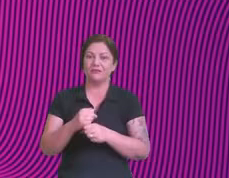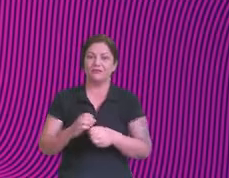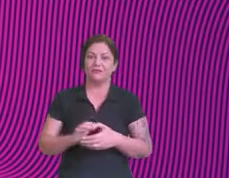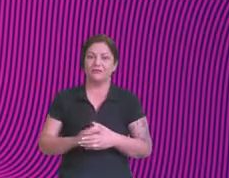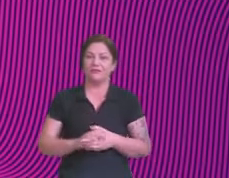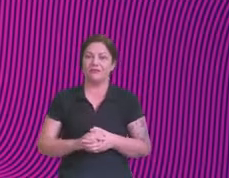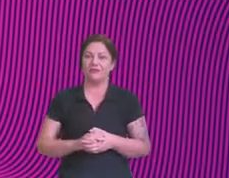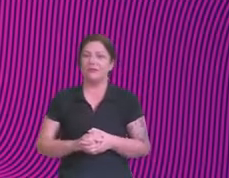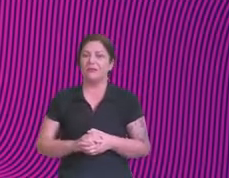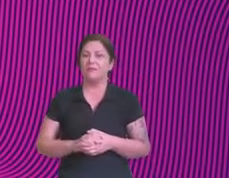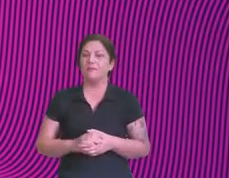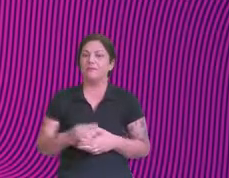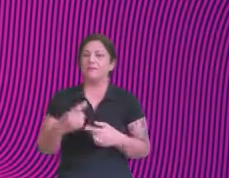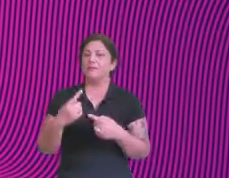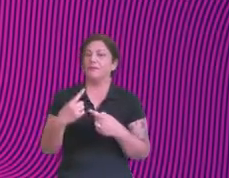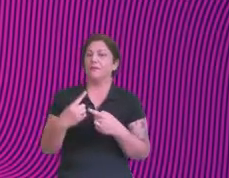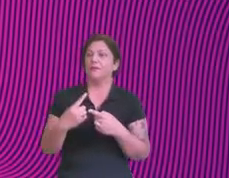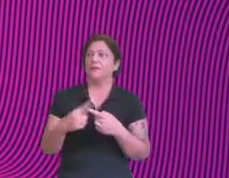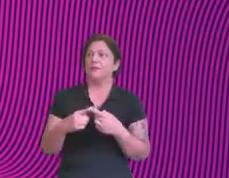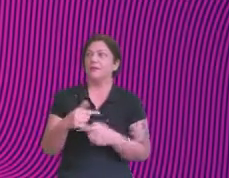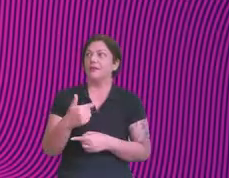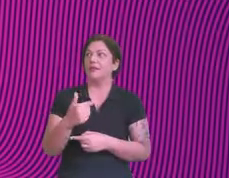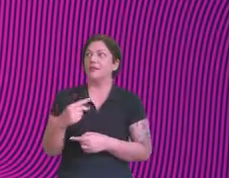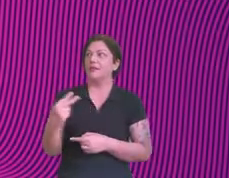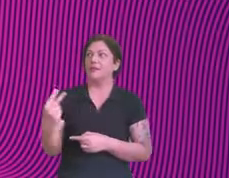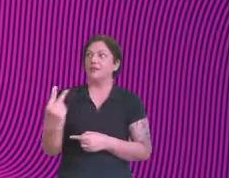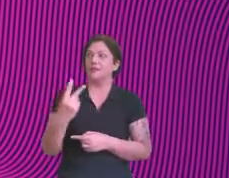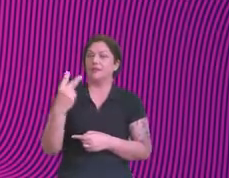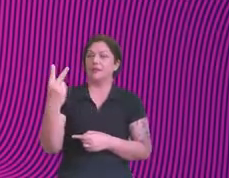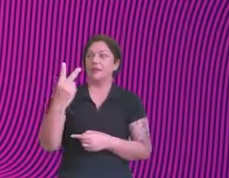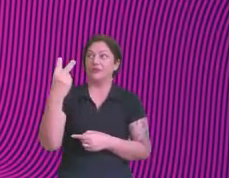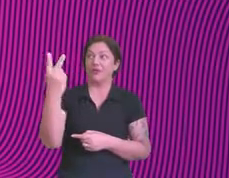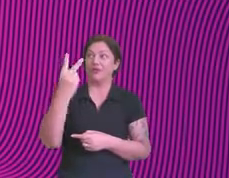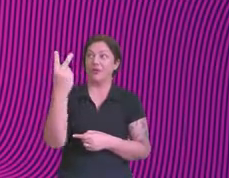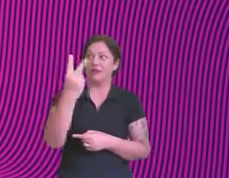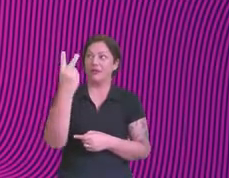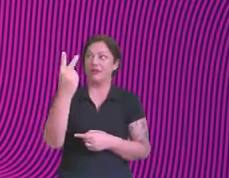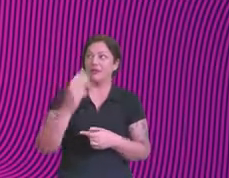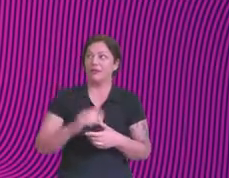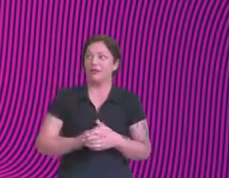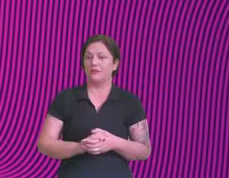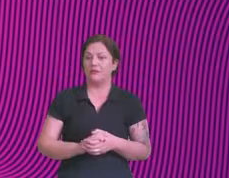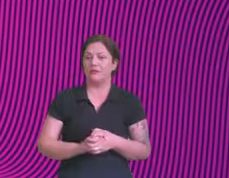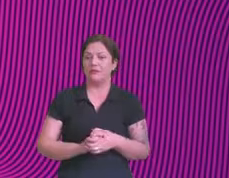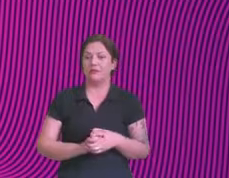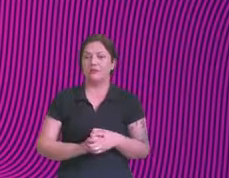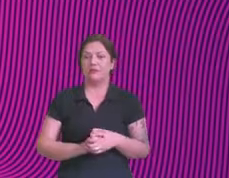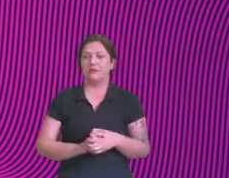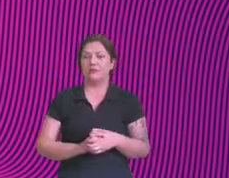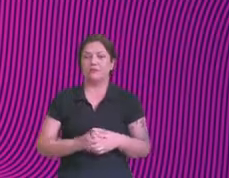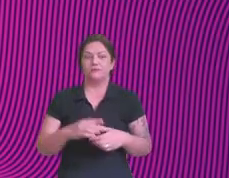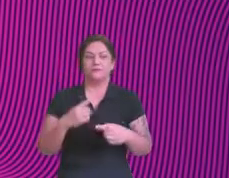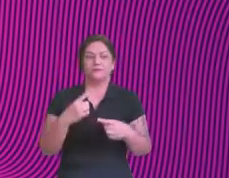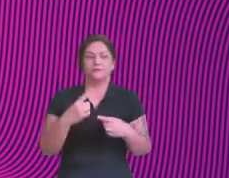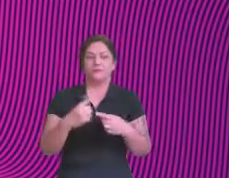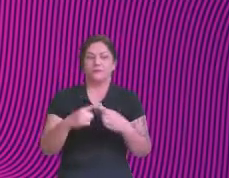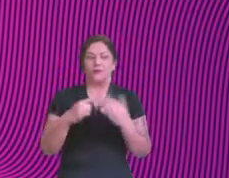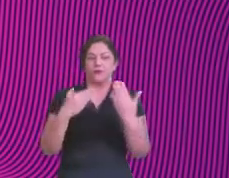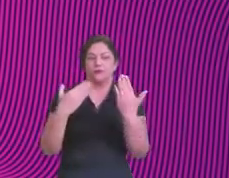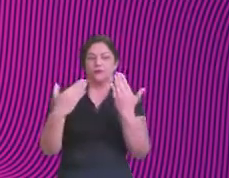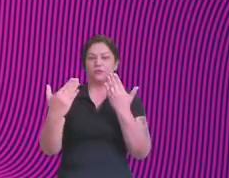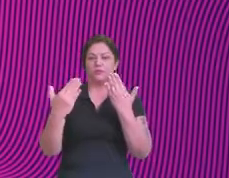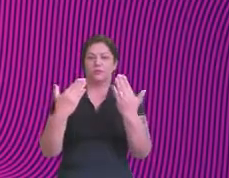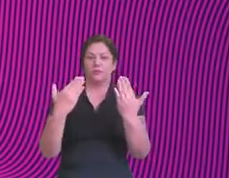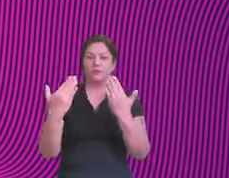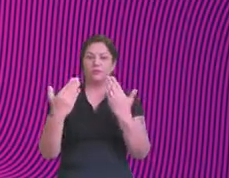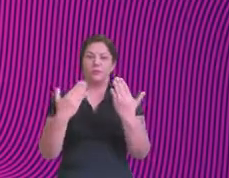hipertermia não tem valor para essa doença, a gente precisaria de um estudo randomizado que comparasse as 2